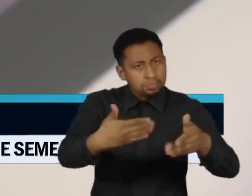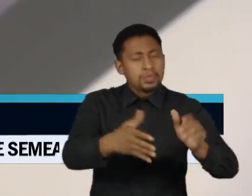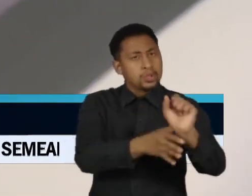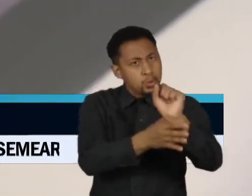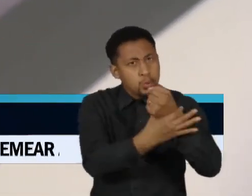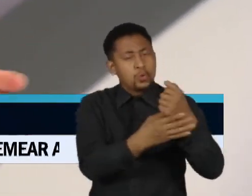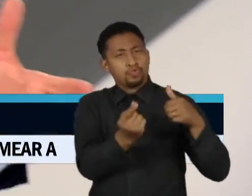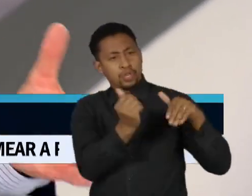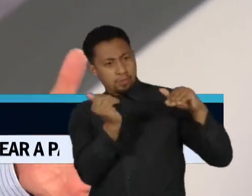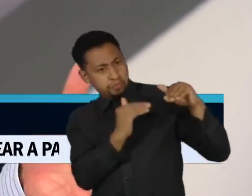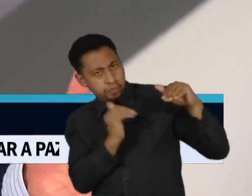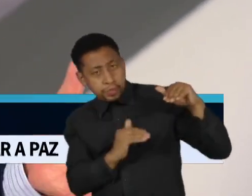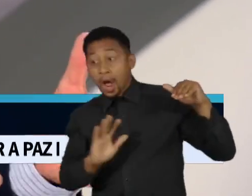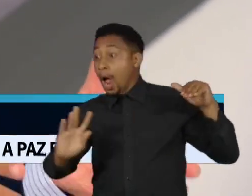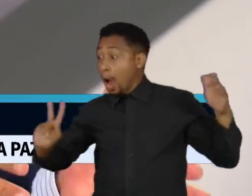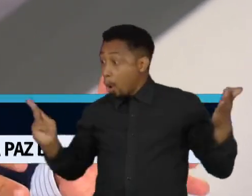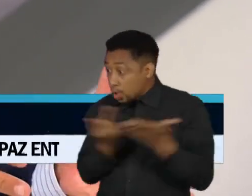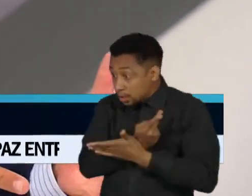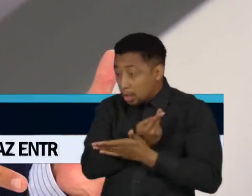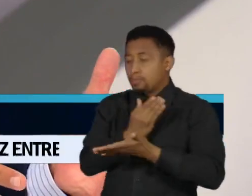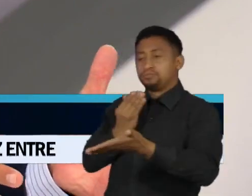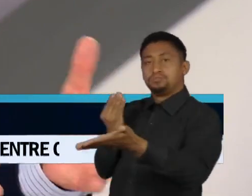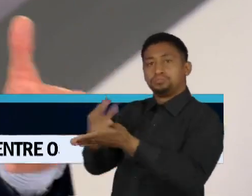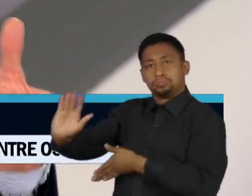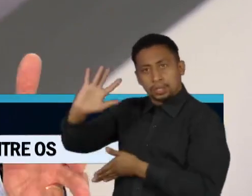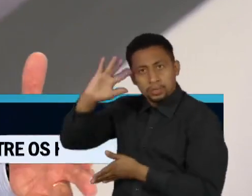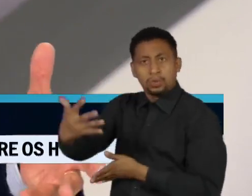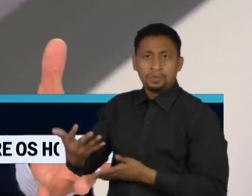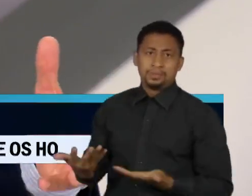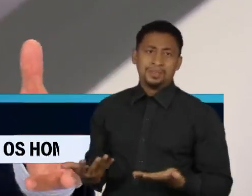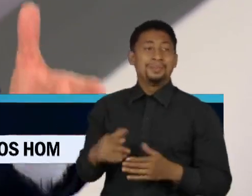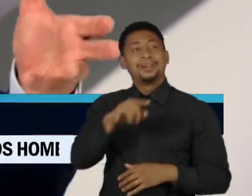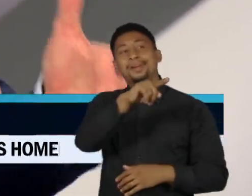que é fundamental, infelizmente, é esquecida em Brasília. Cabe a nós.